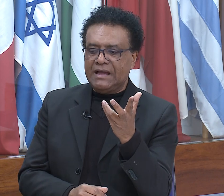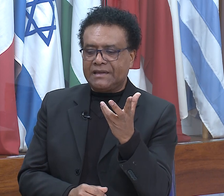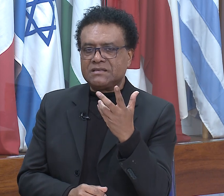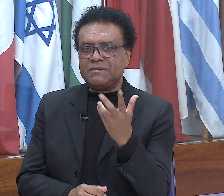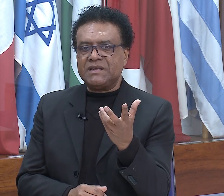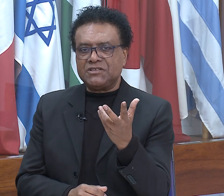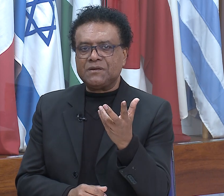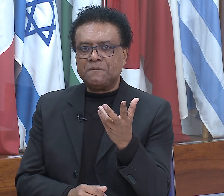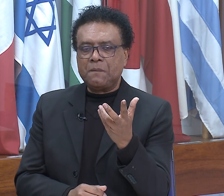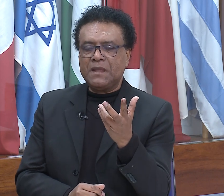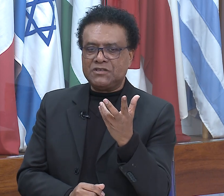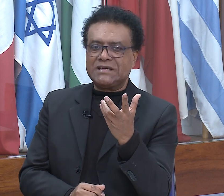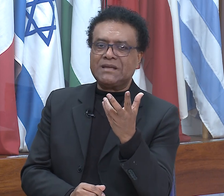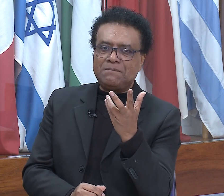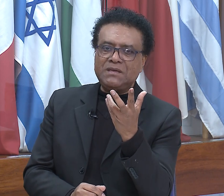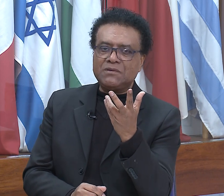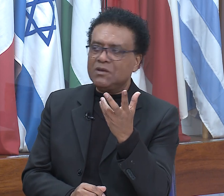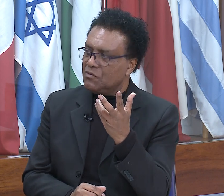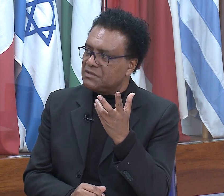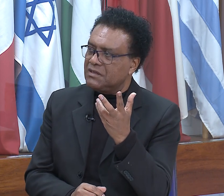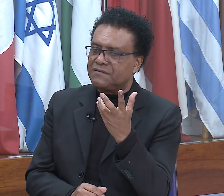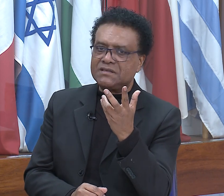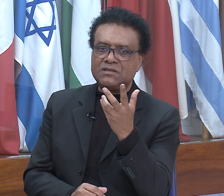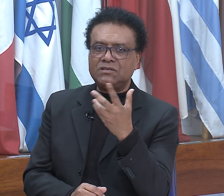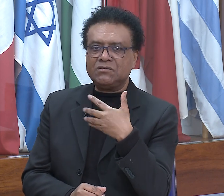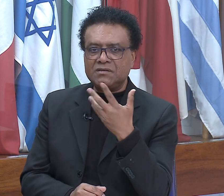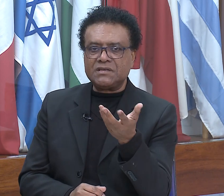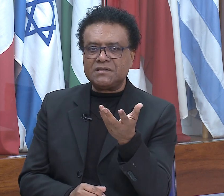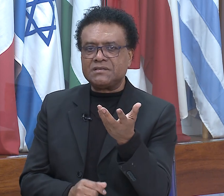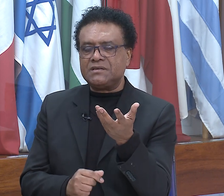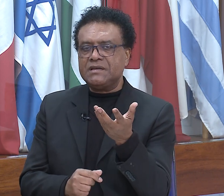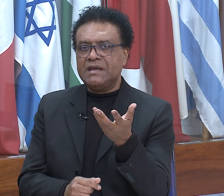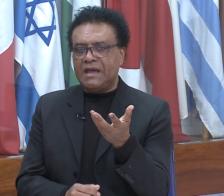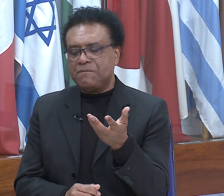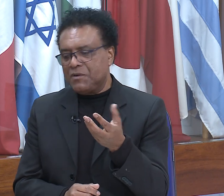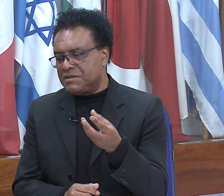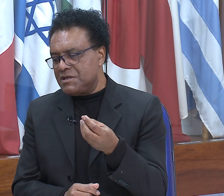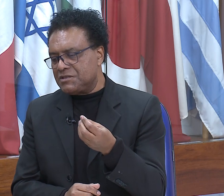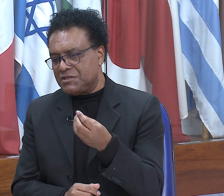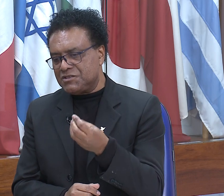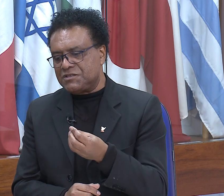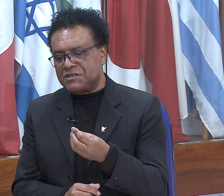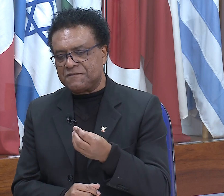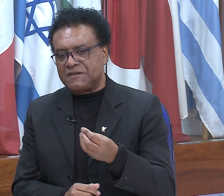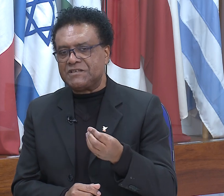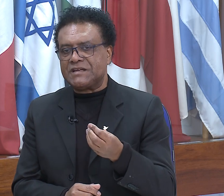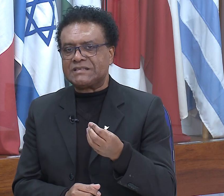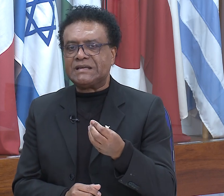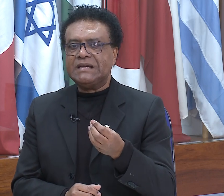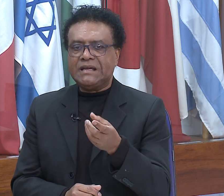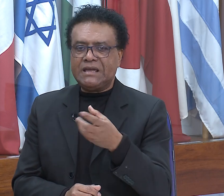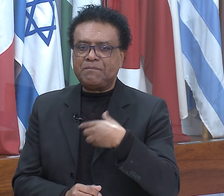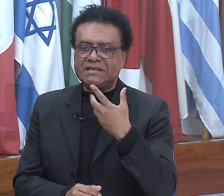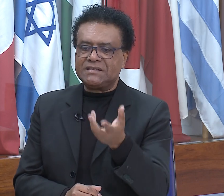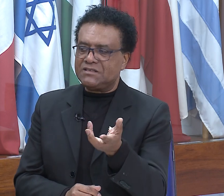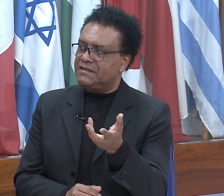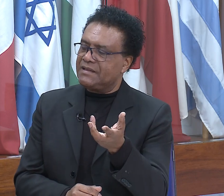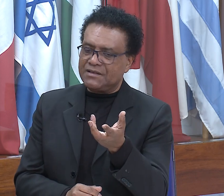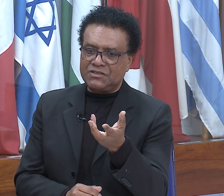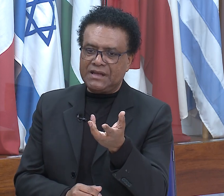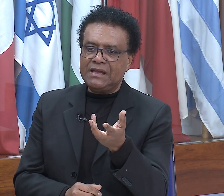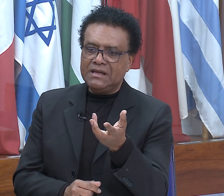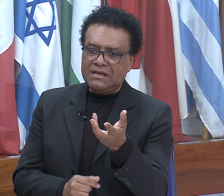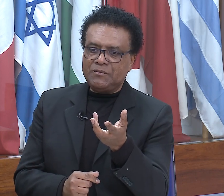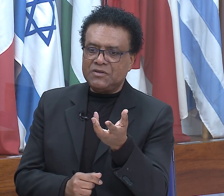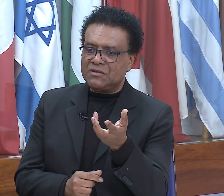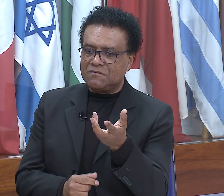que aqueles que me elegeram já sabiam que eu conseguiria fazer isso e eu tenho certeza que é importante que a gente esteja frente a essa representatividade